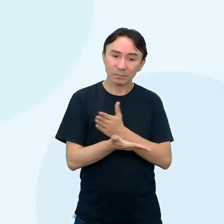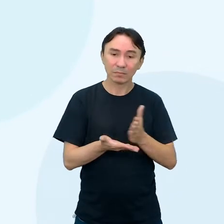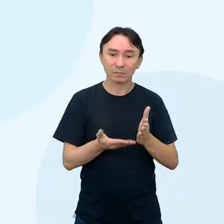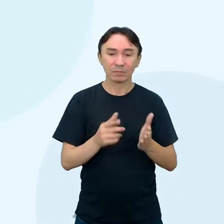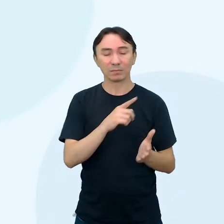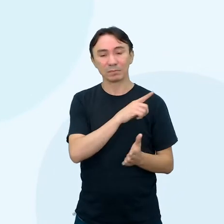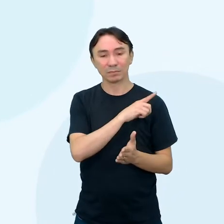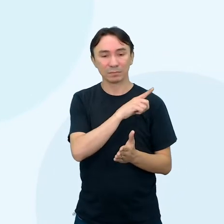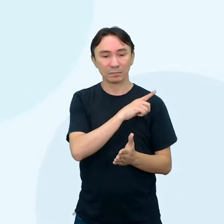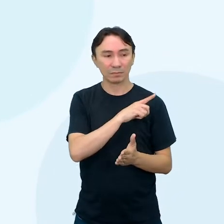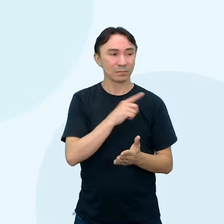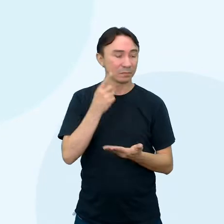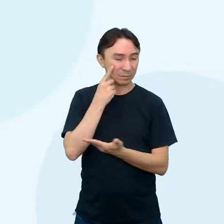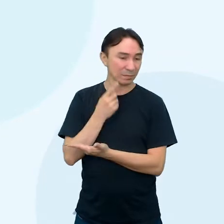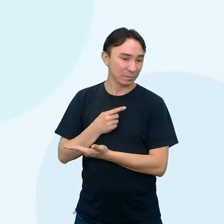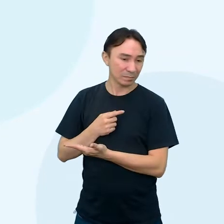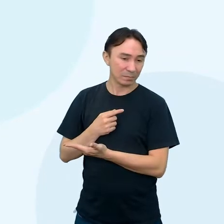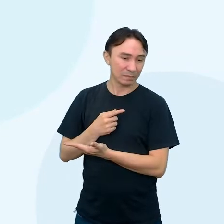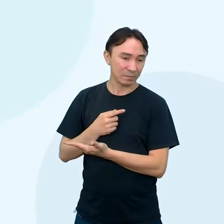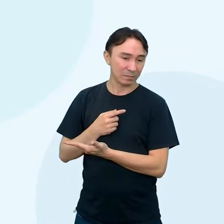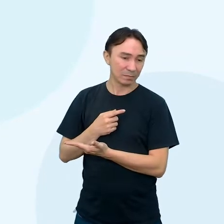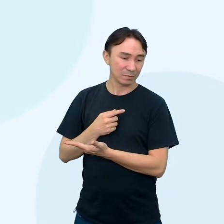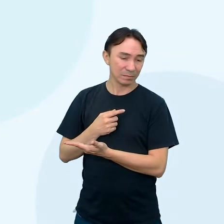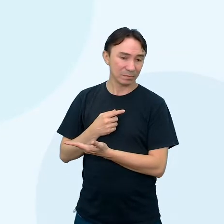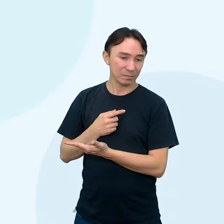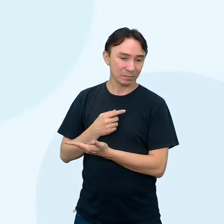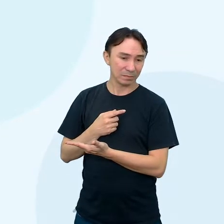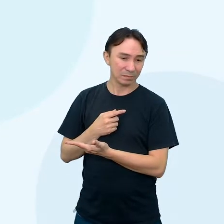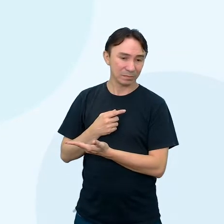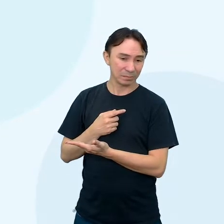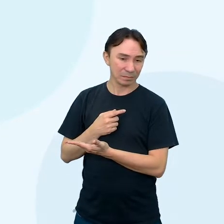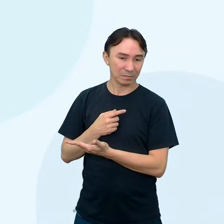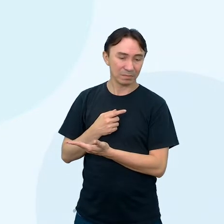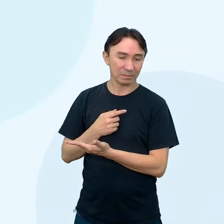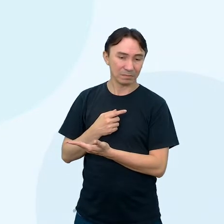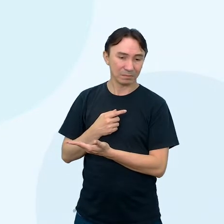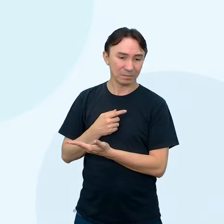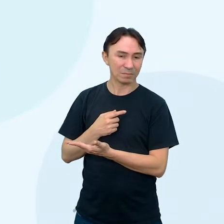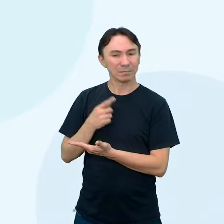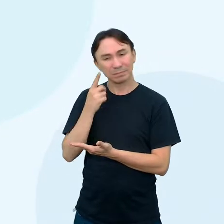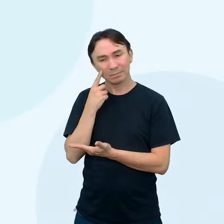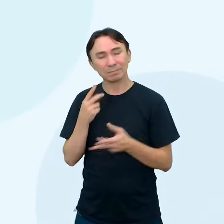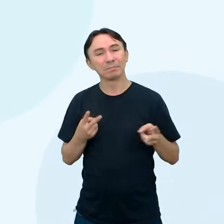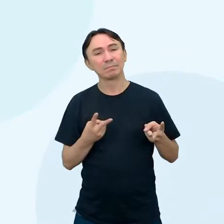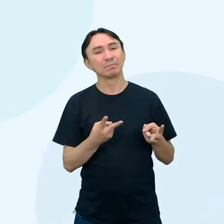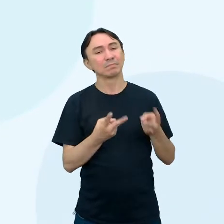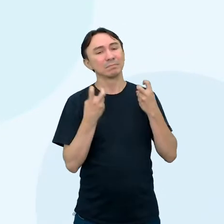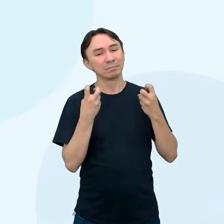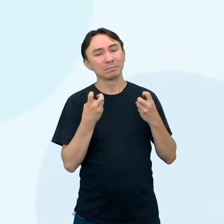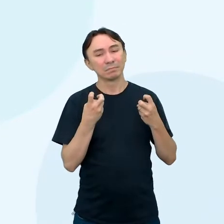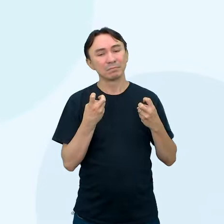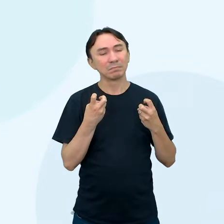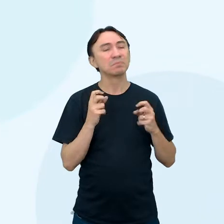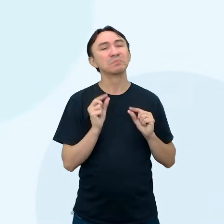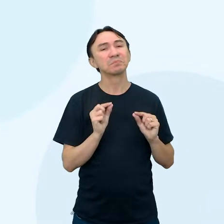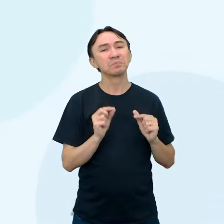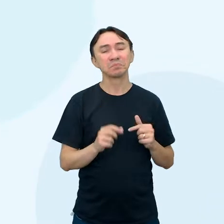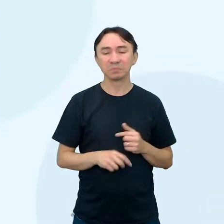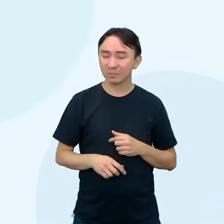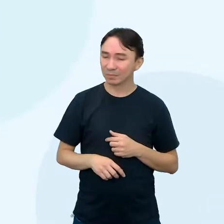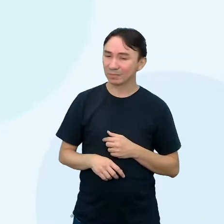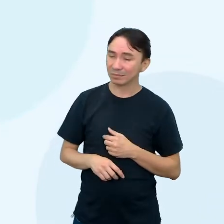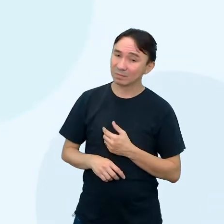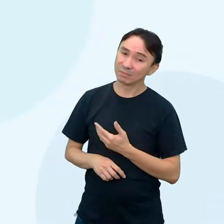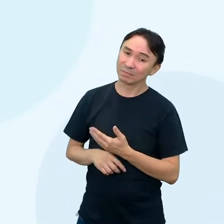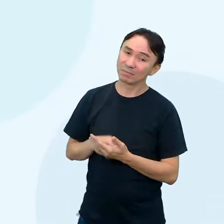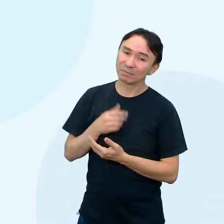né? Desenhos não, coisas que se sobressaem. O que você consegue observar, Pro? Olha só, né?